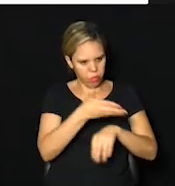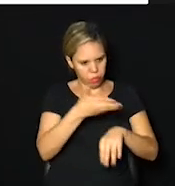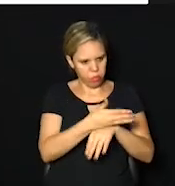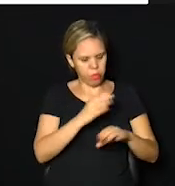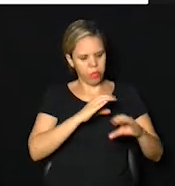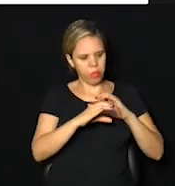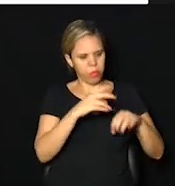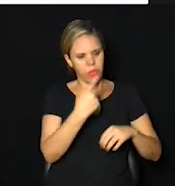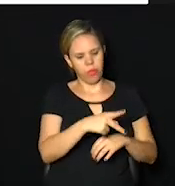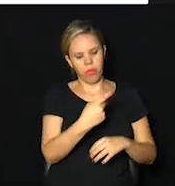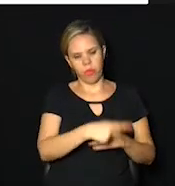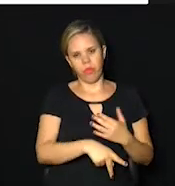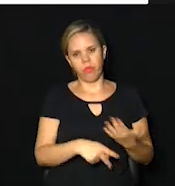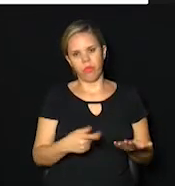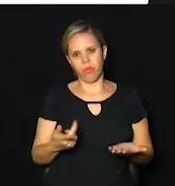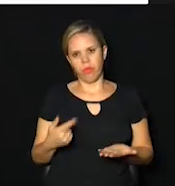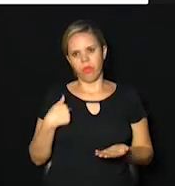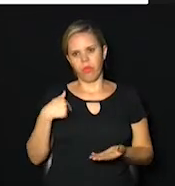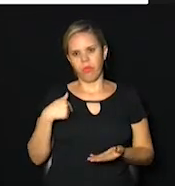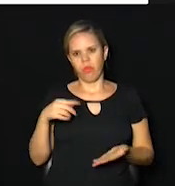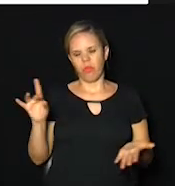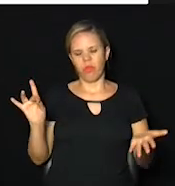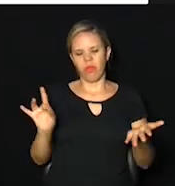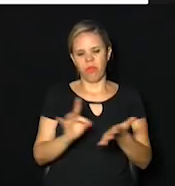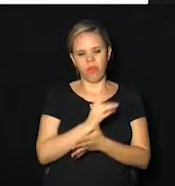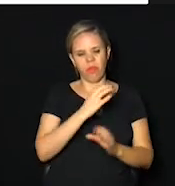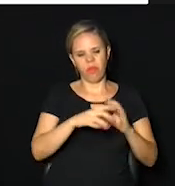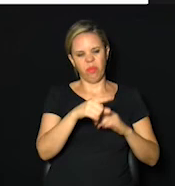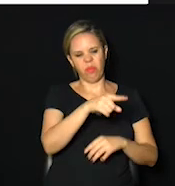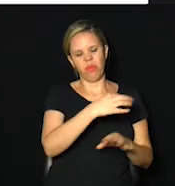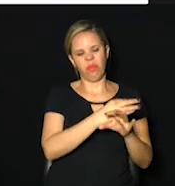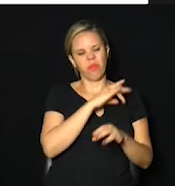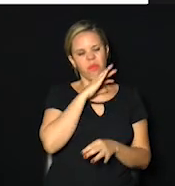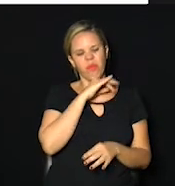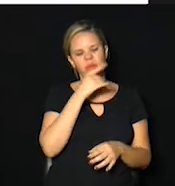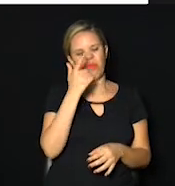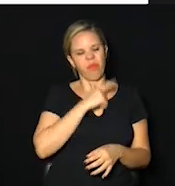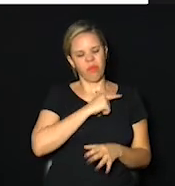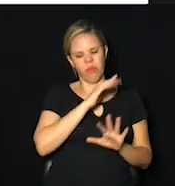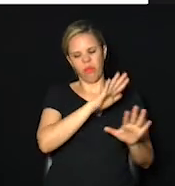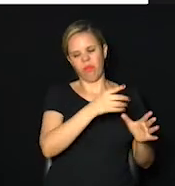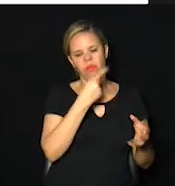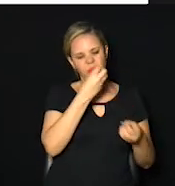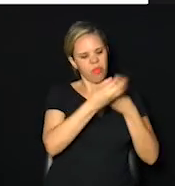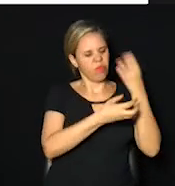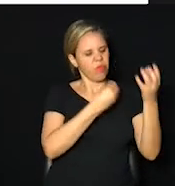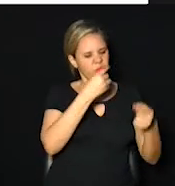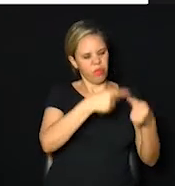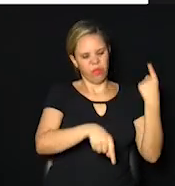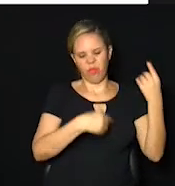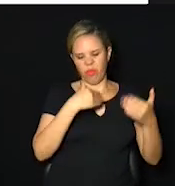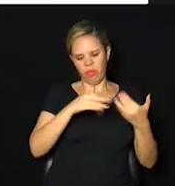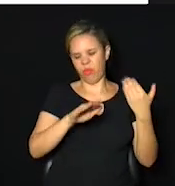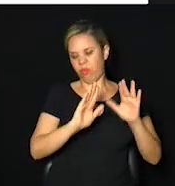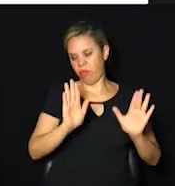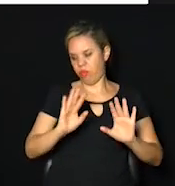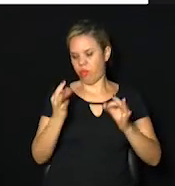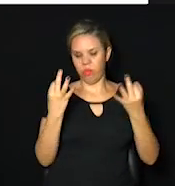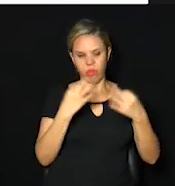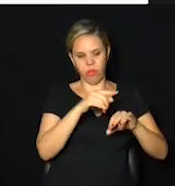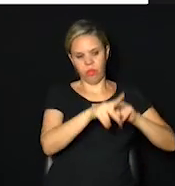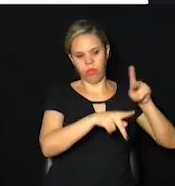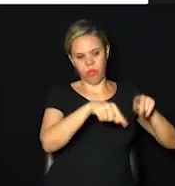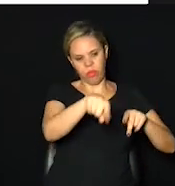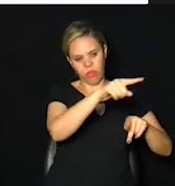comunicação dele. Aí você fala, mas eu odeio a comunicação dele, é terrível, é feia, ele fala coisas que eu não concordo. Ótimo, mas as pessoas